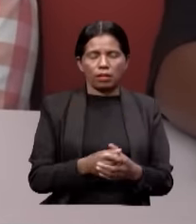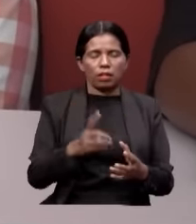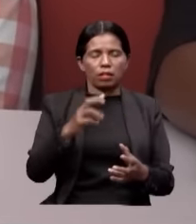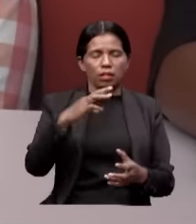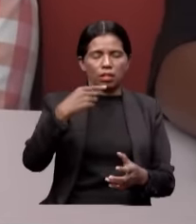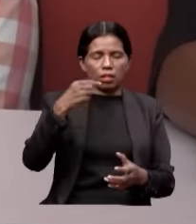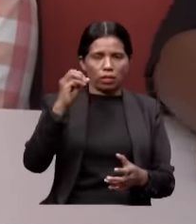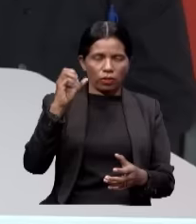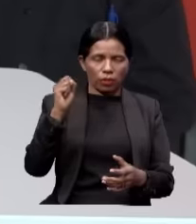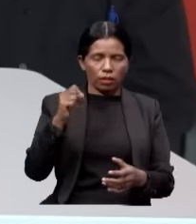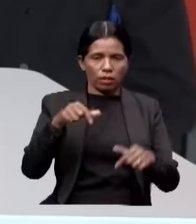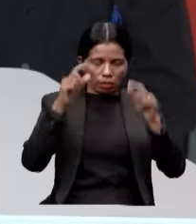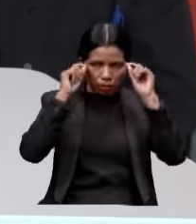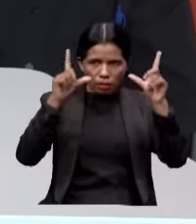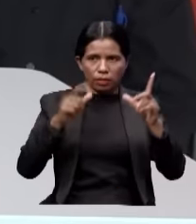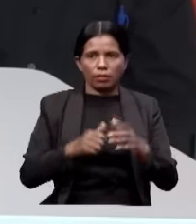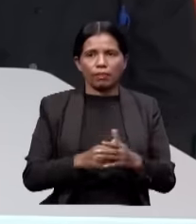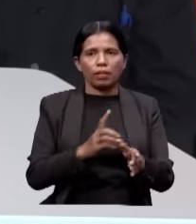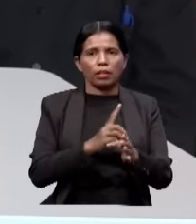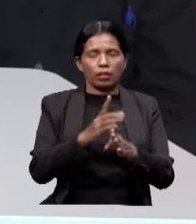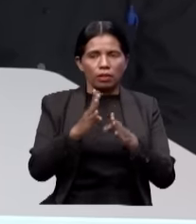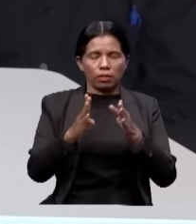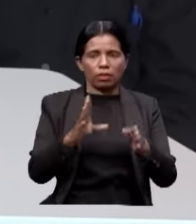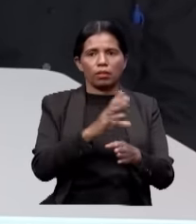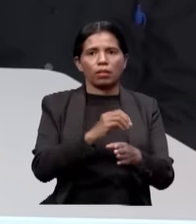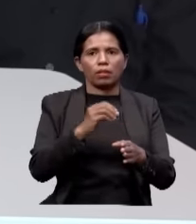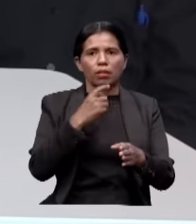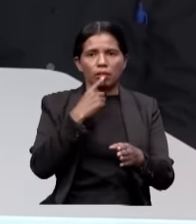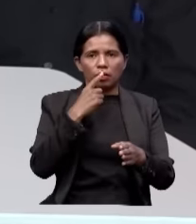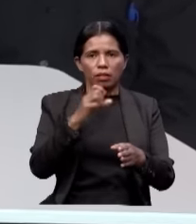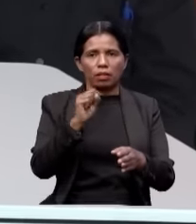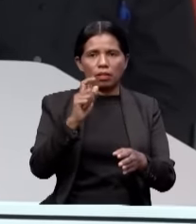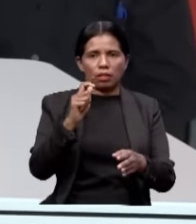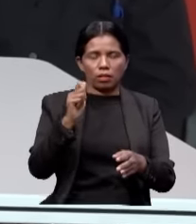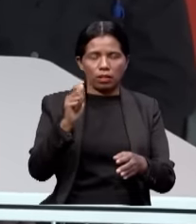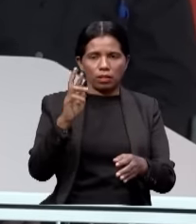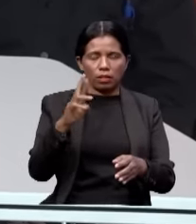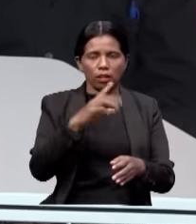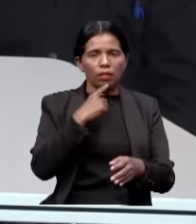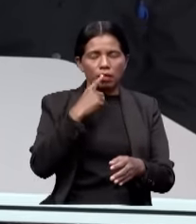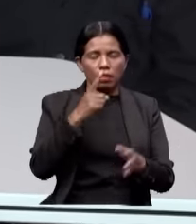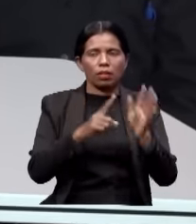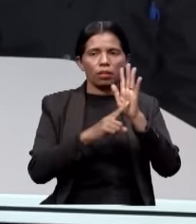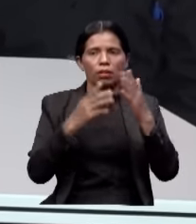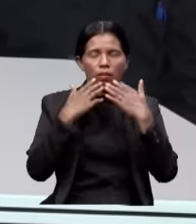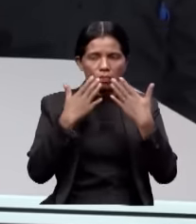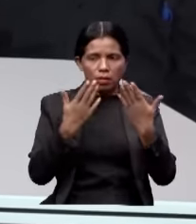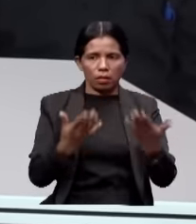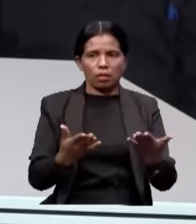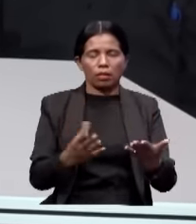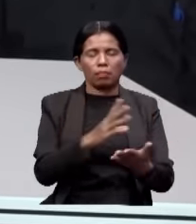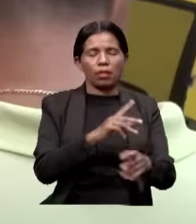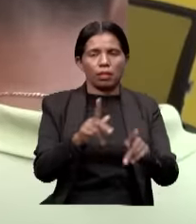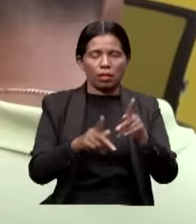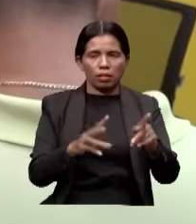Timor Leste. Diretor Executivo Lotaria Grand Dragon Star, Massimiliano Piedari Hato, agradecimento ba